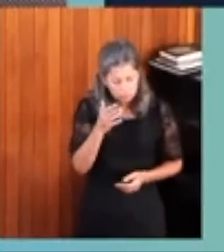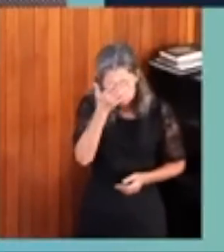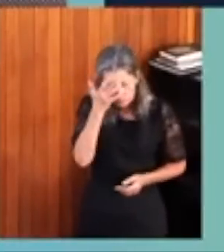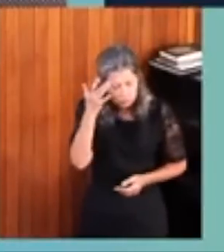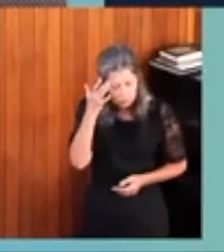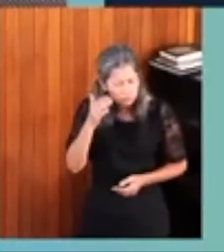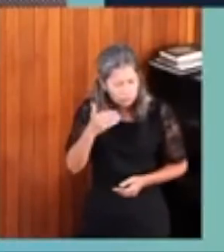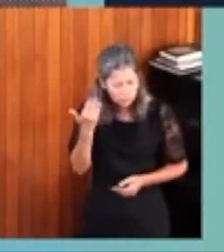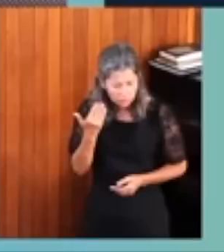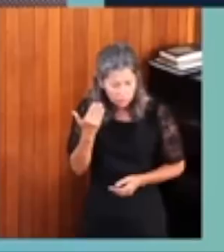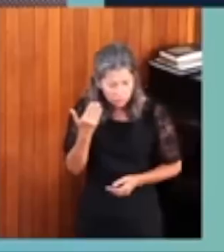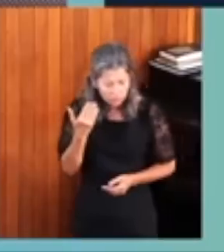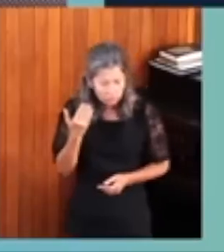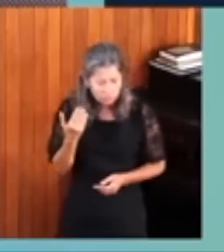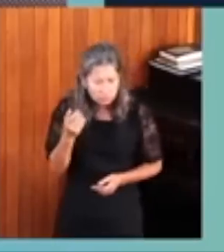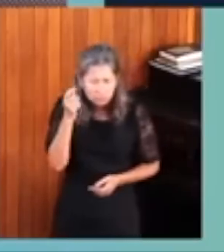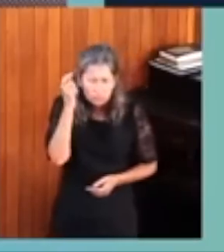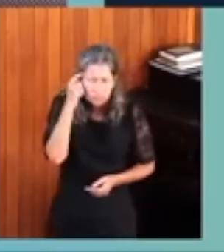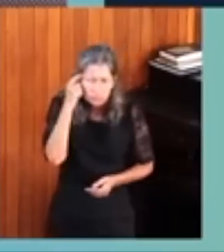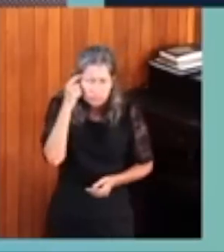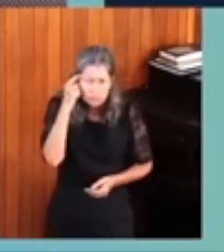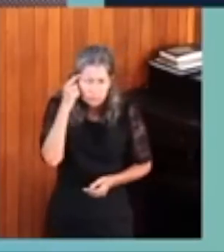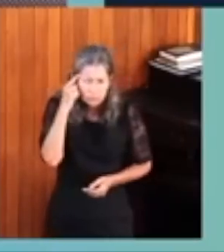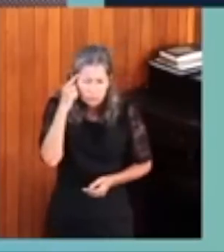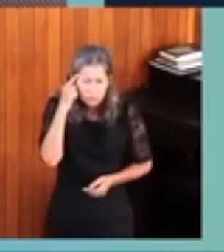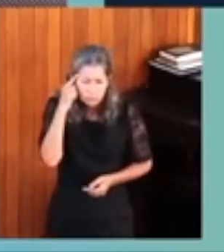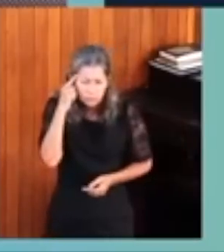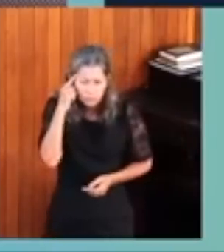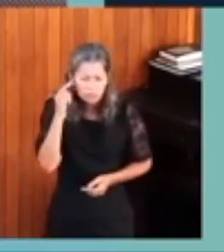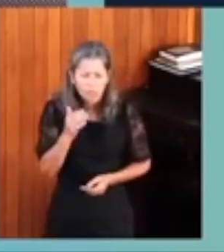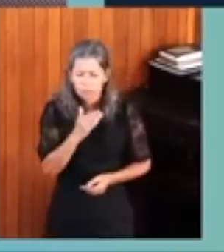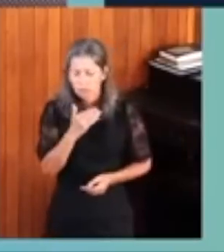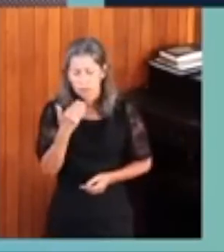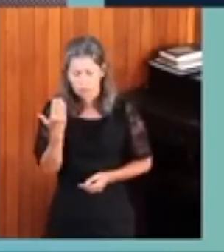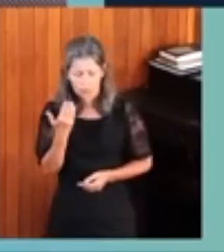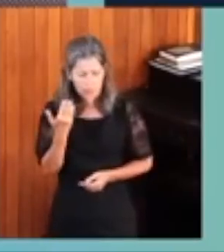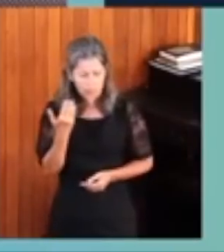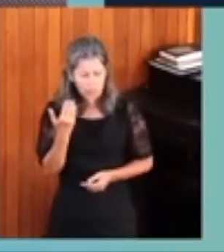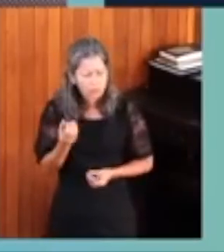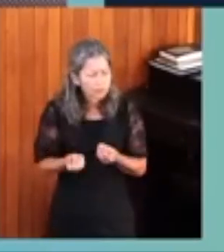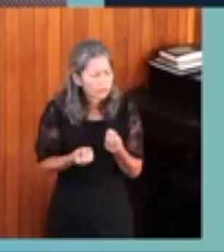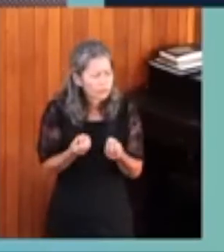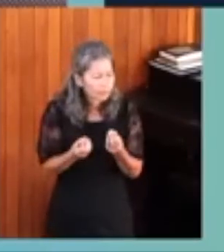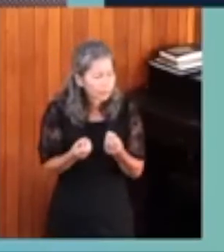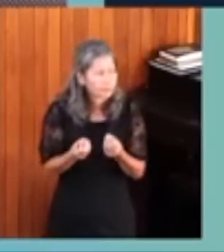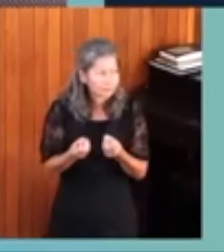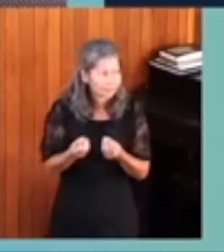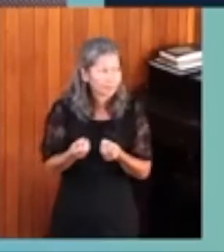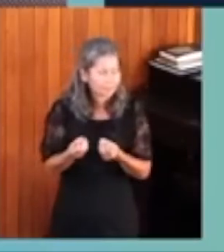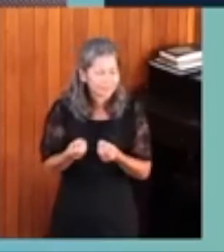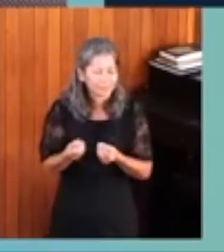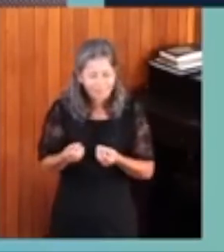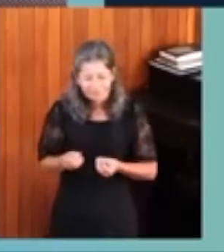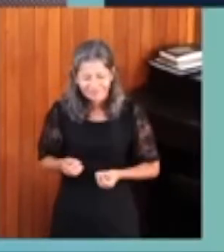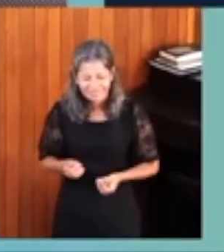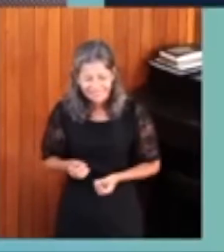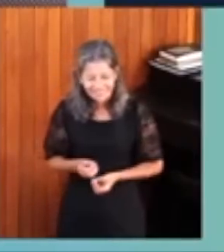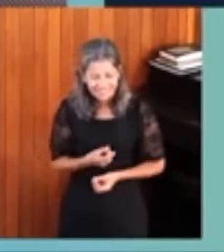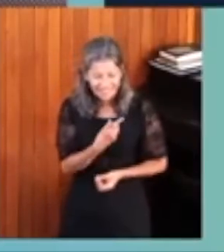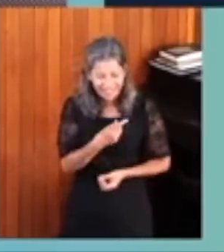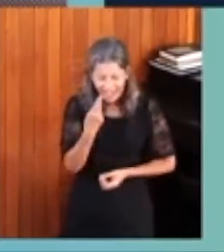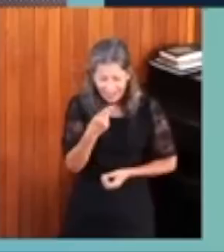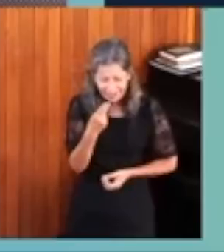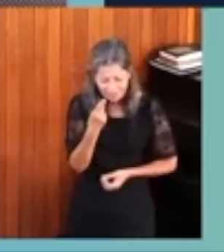deixados no esquecimento. Eu, às vezes, esqueço que tem uma tradutora aqui, né? E eu falo rápido demais, e eu fico com dó